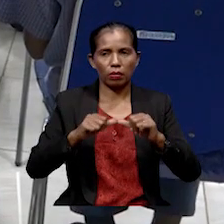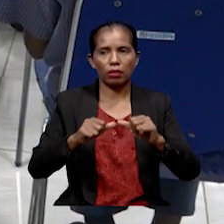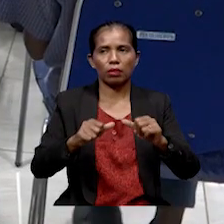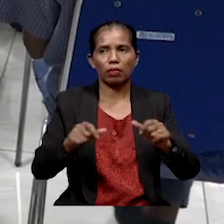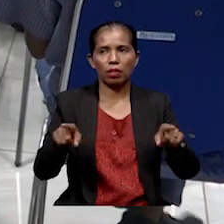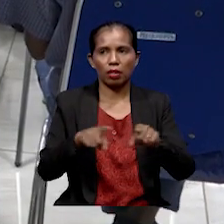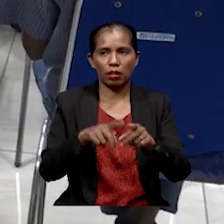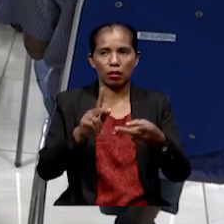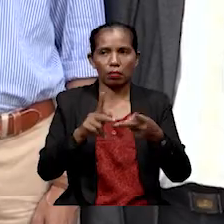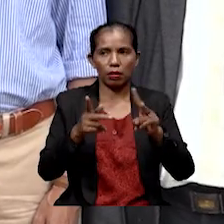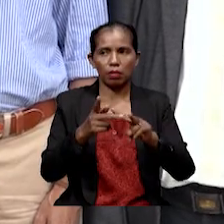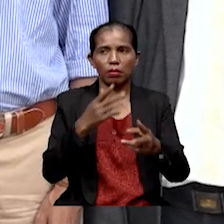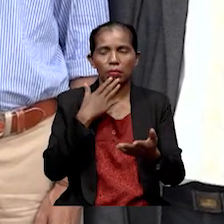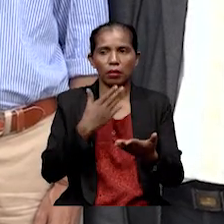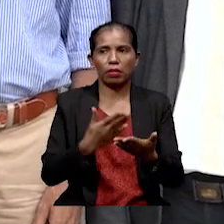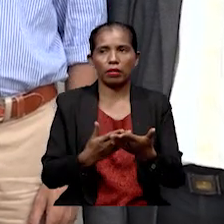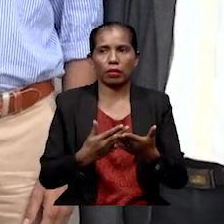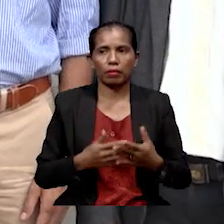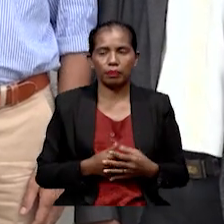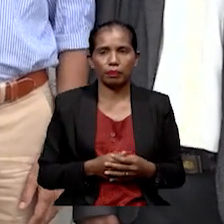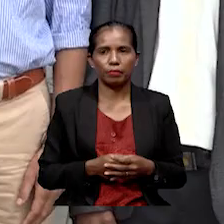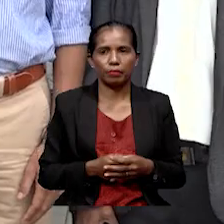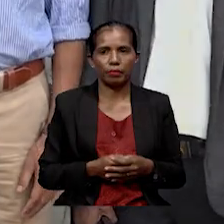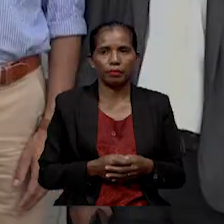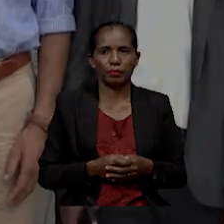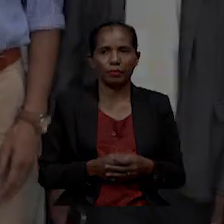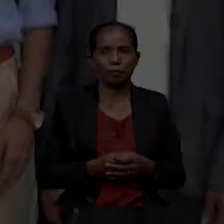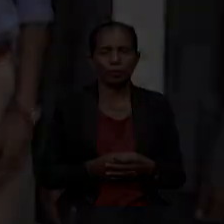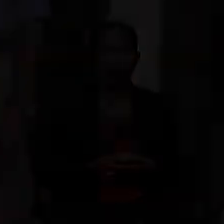sai parceiro estratégico. Gasparinha de Souza, Aderito Ximenes, GMN.